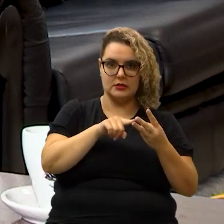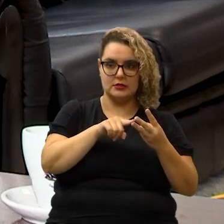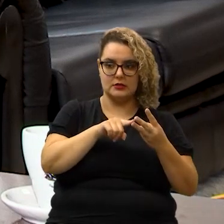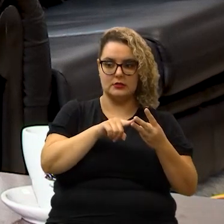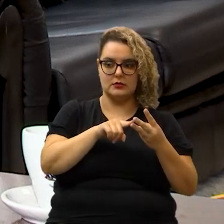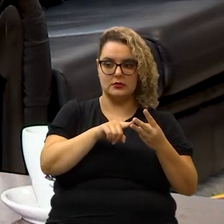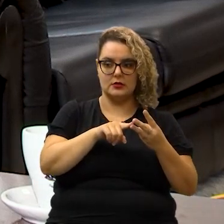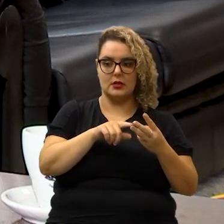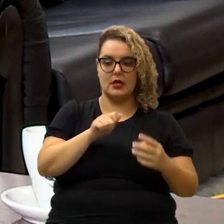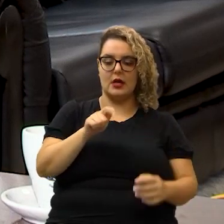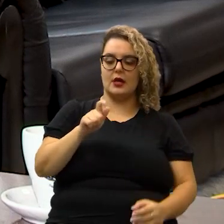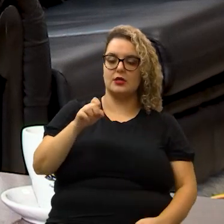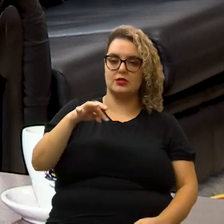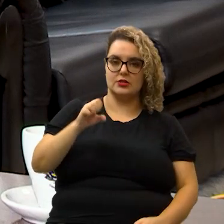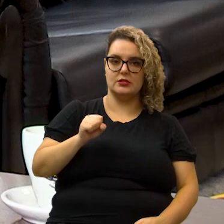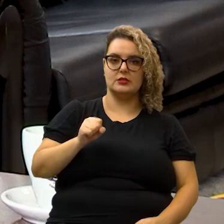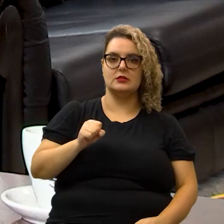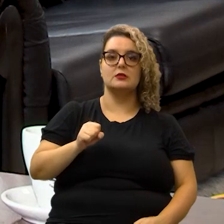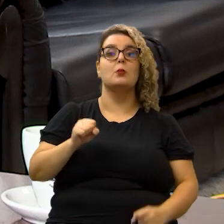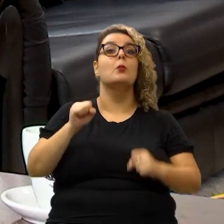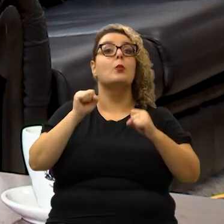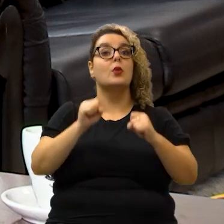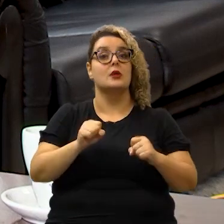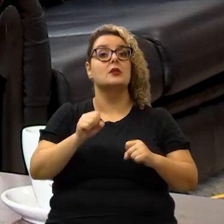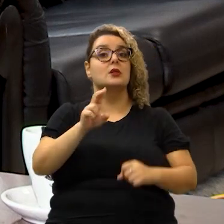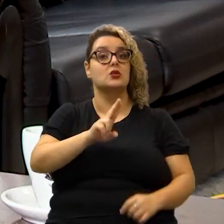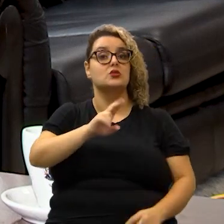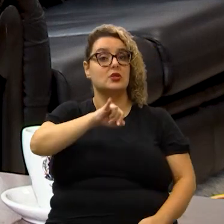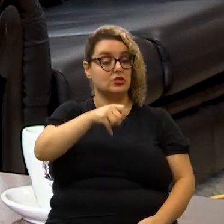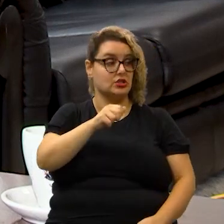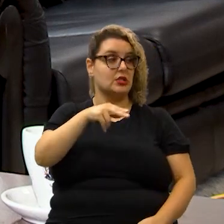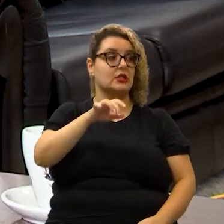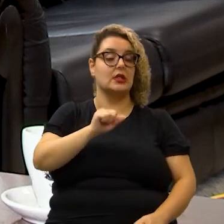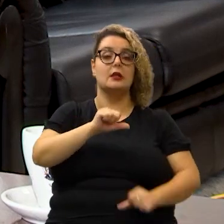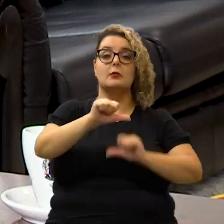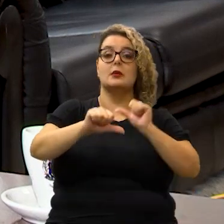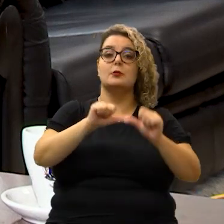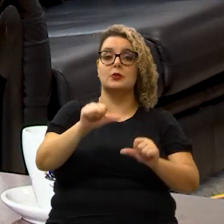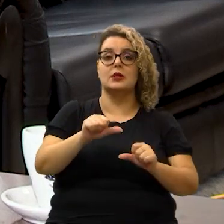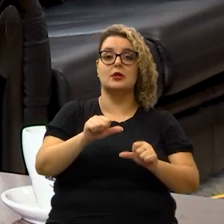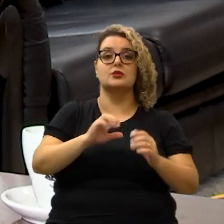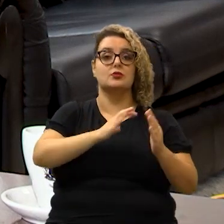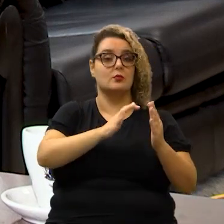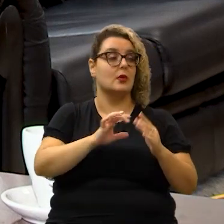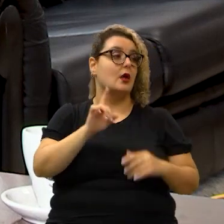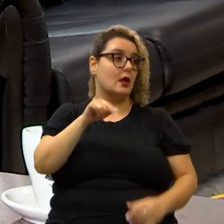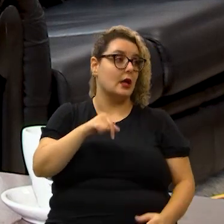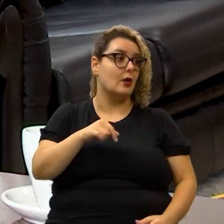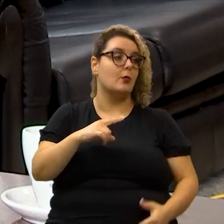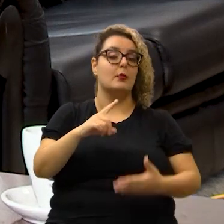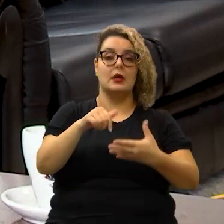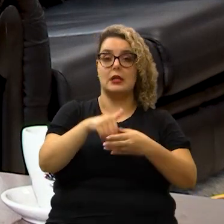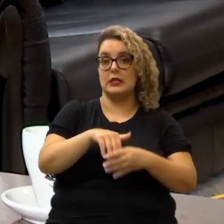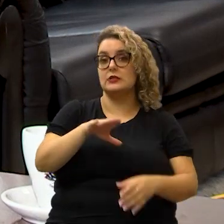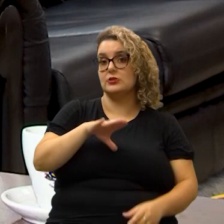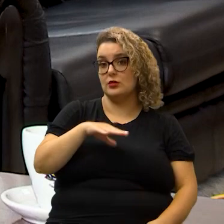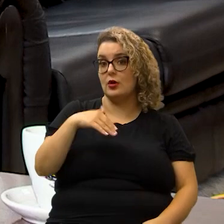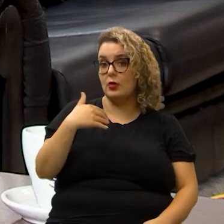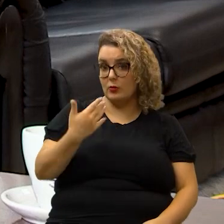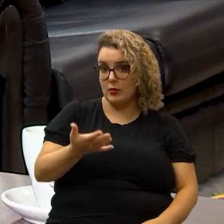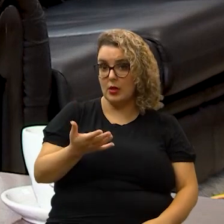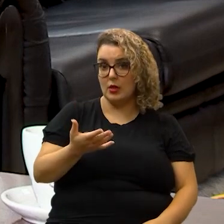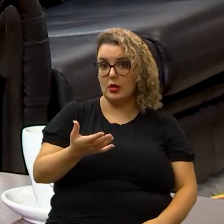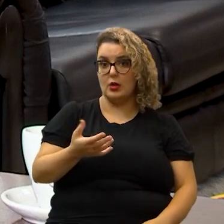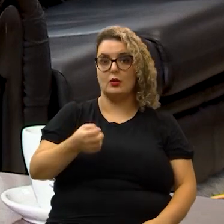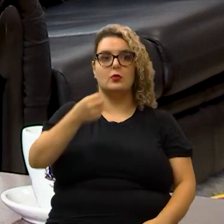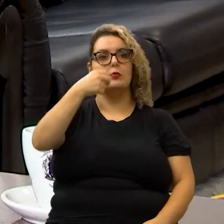políticos poderiam também utilizar da janela para mudar de partido. No caso, como é uma eleição municipal, então tanto